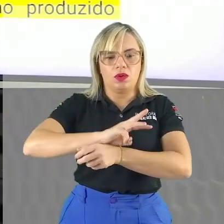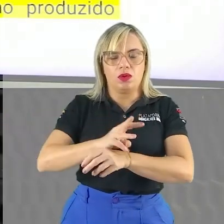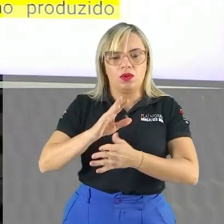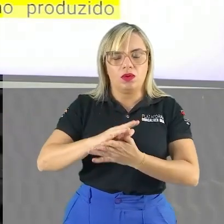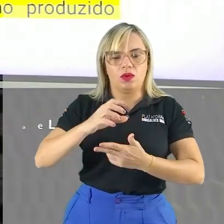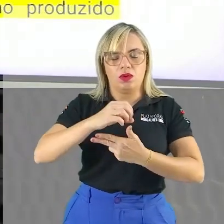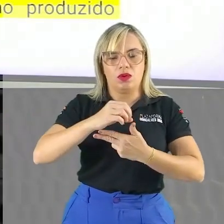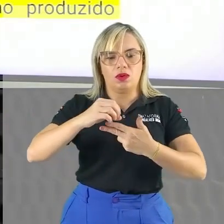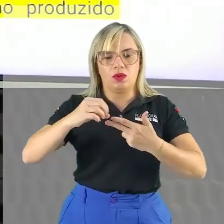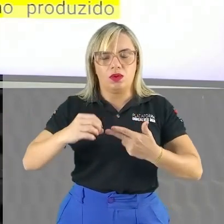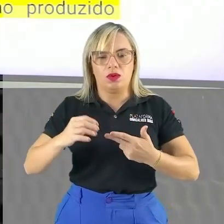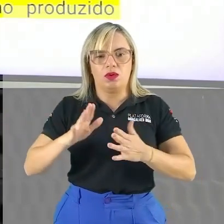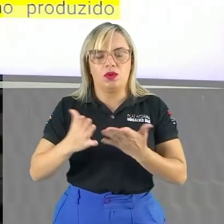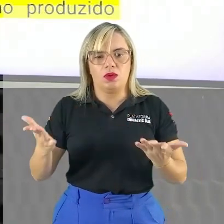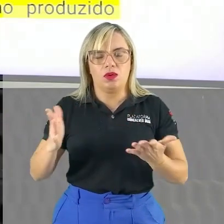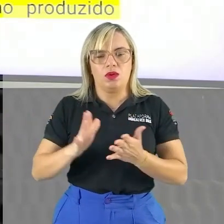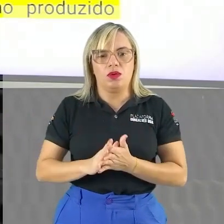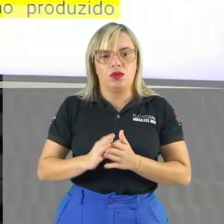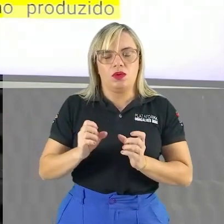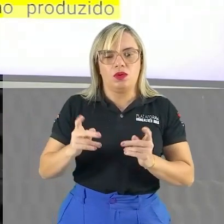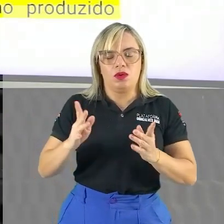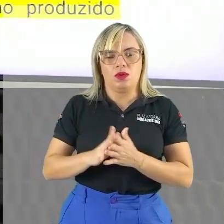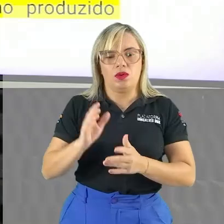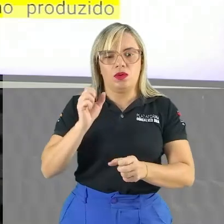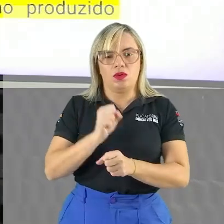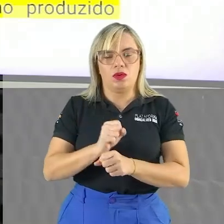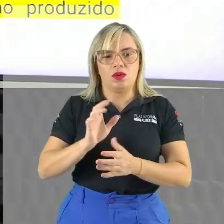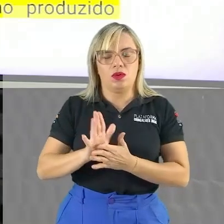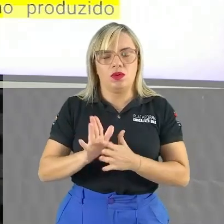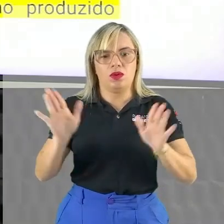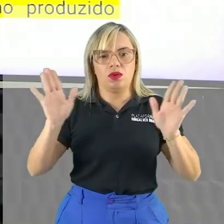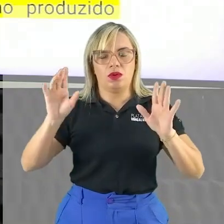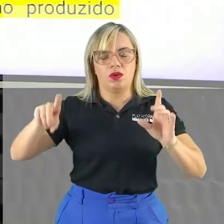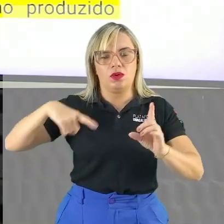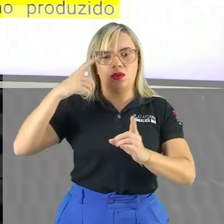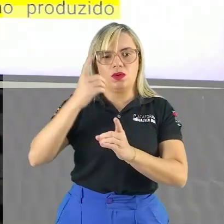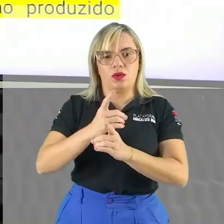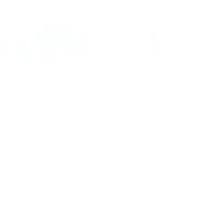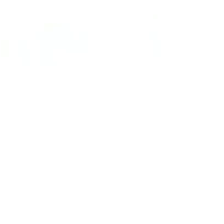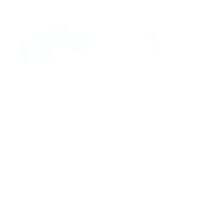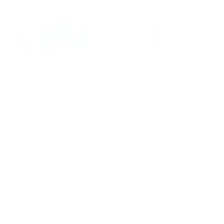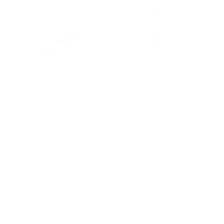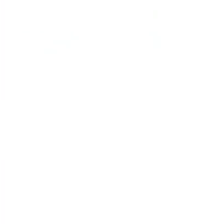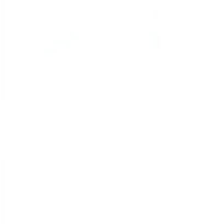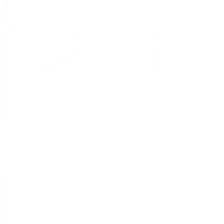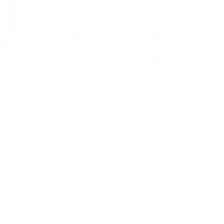também o Enem. Ok? Eu fico por aqui, até mais, até o próximo vídeo.